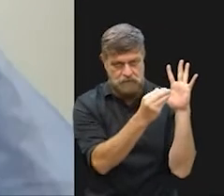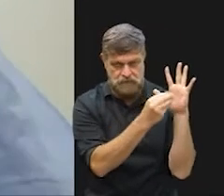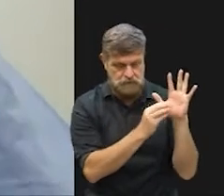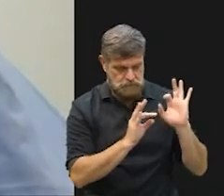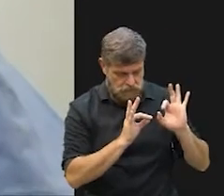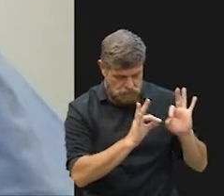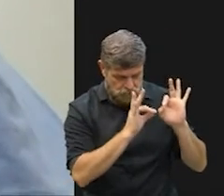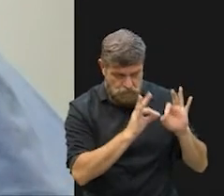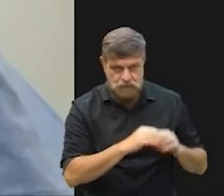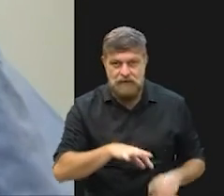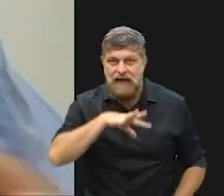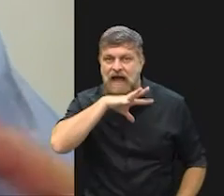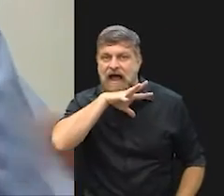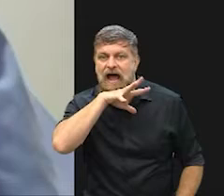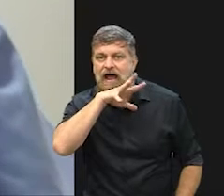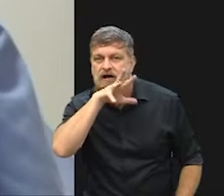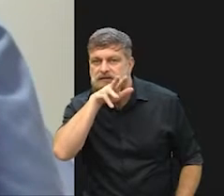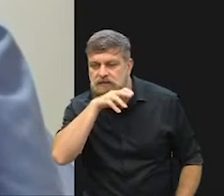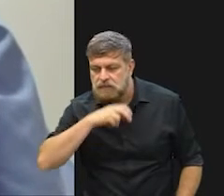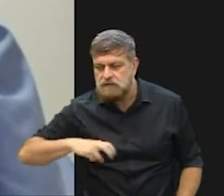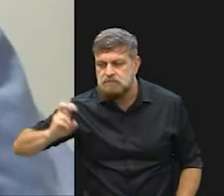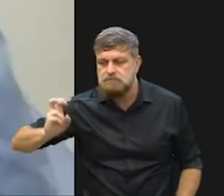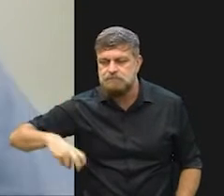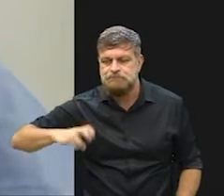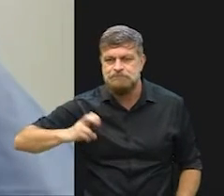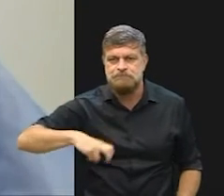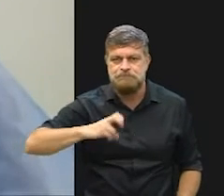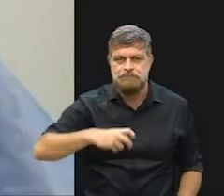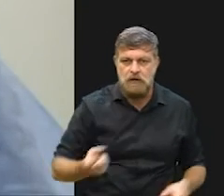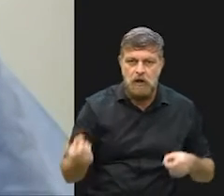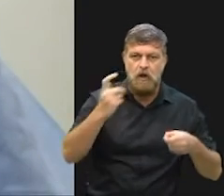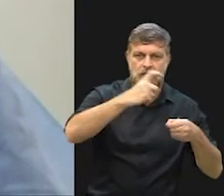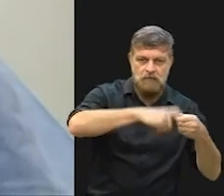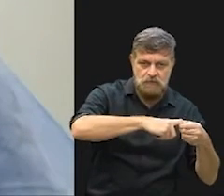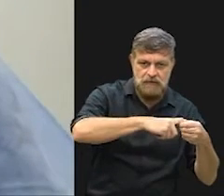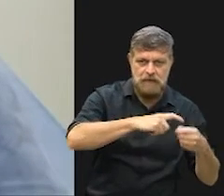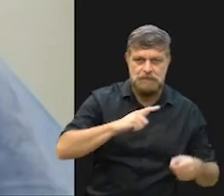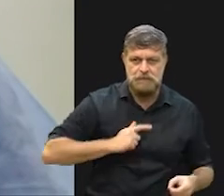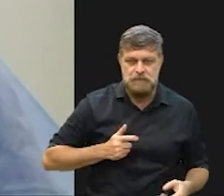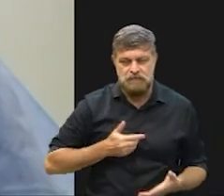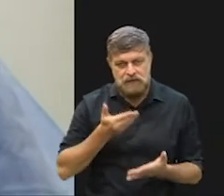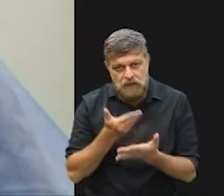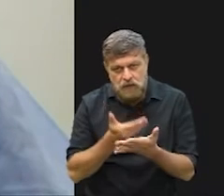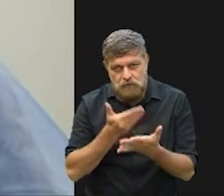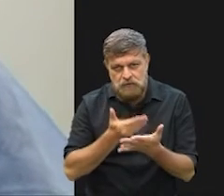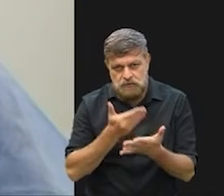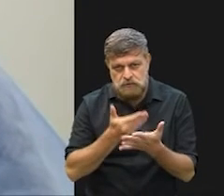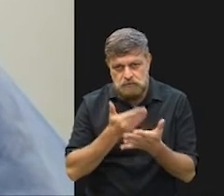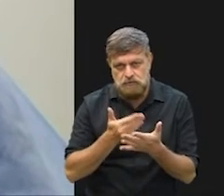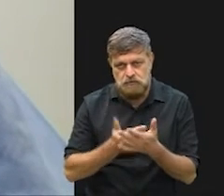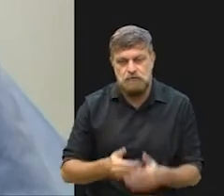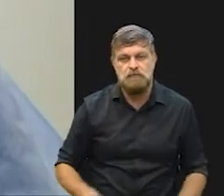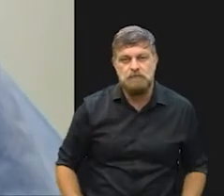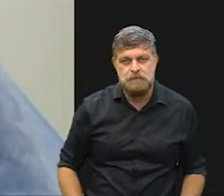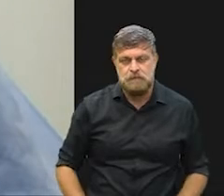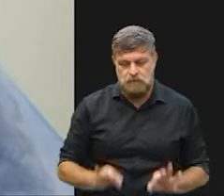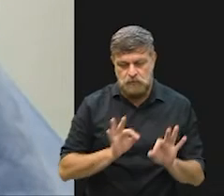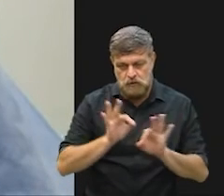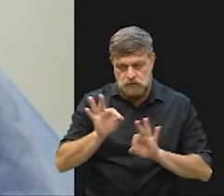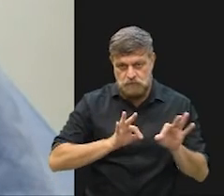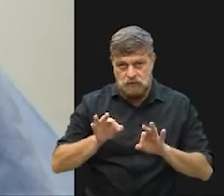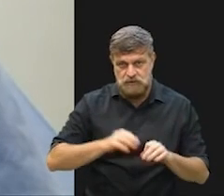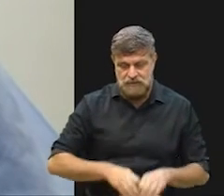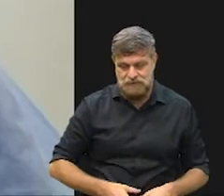para fazer com que as espécies façam o caminho inverso, que é o escopo do projeto Reconecta, que é um